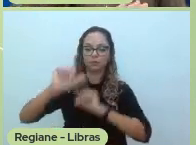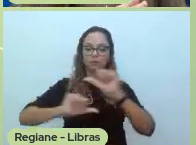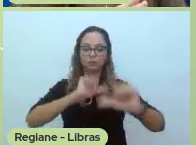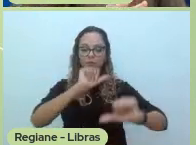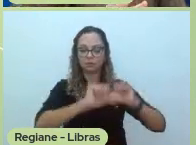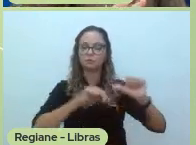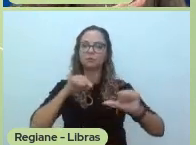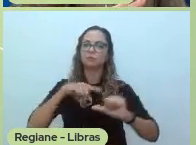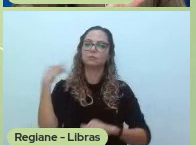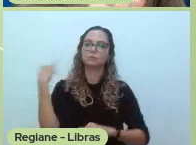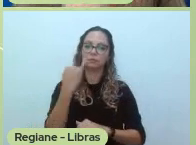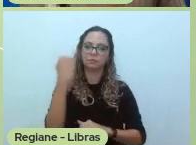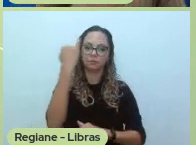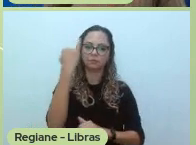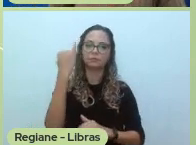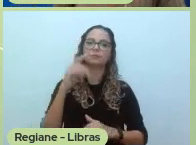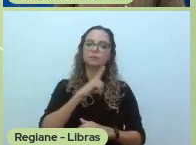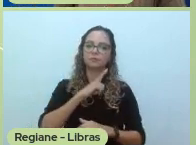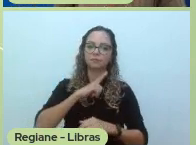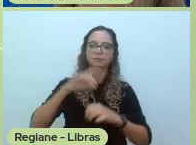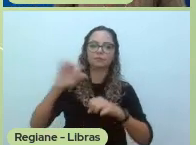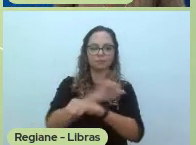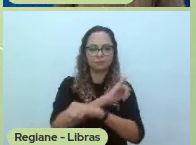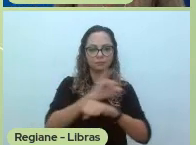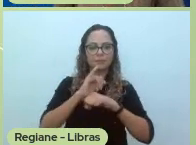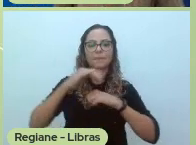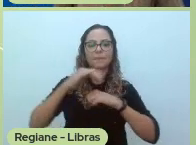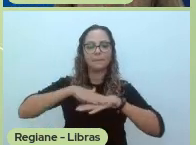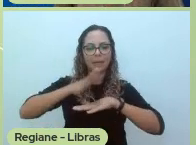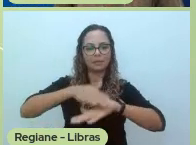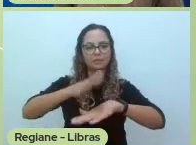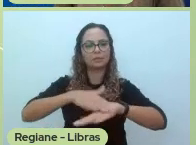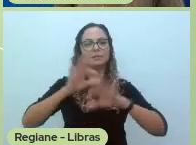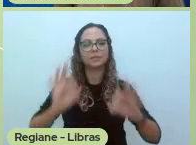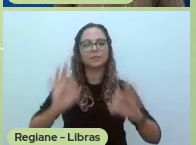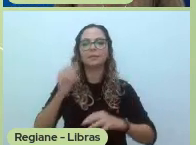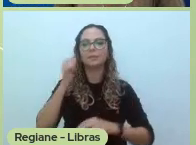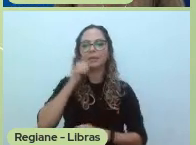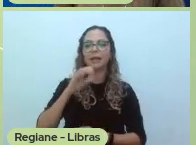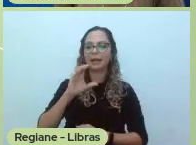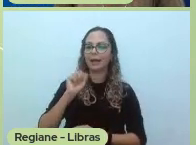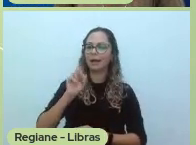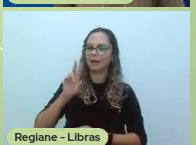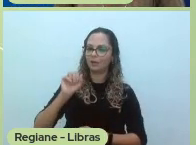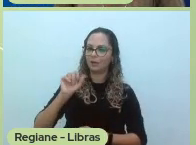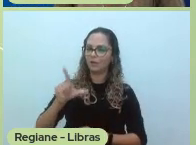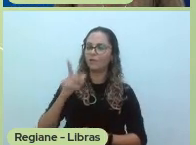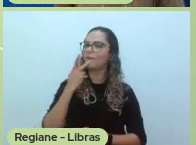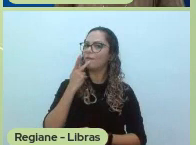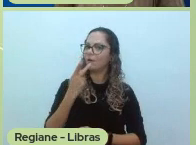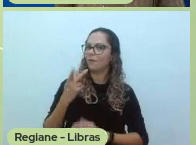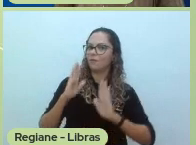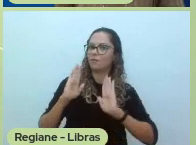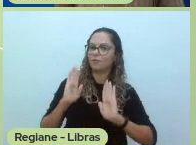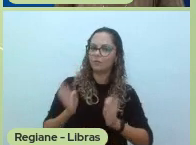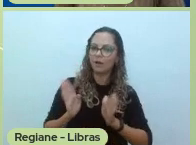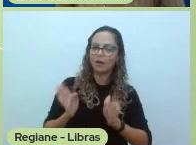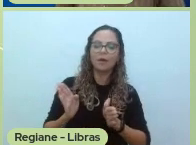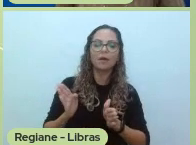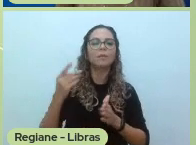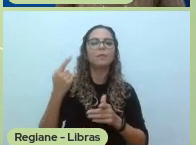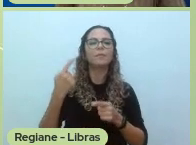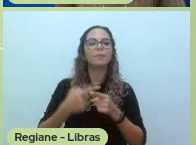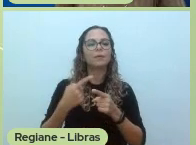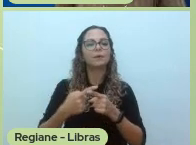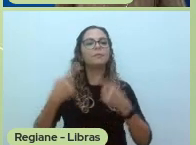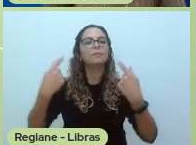ferramentas práticas que se usa para isso. A Carol colocou na fala inicial dela, uma delas, que é a questão de você bonificar,